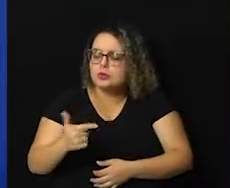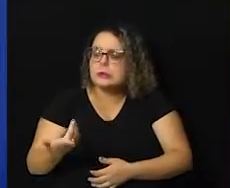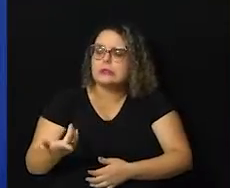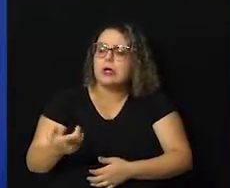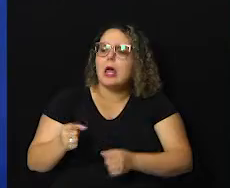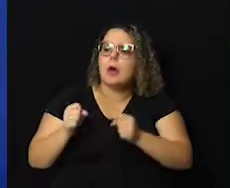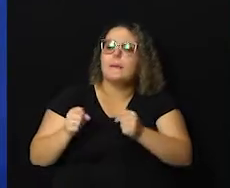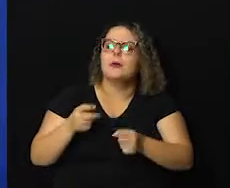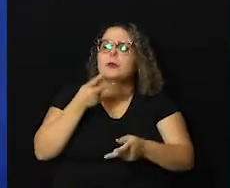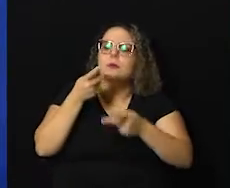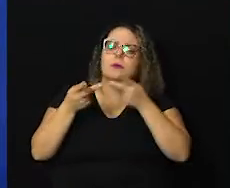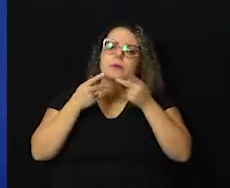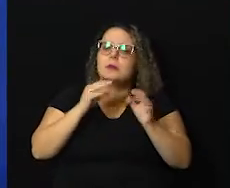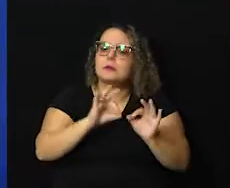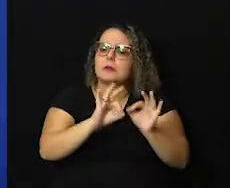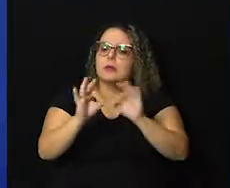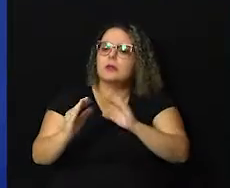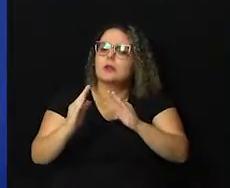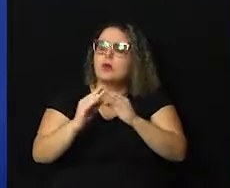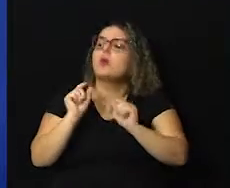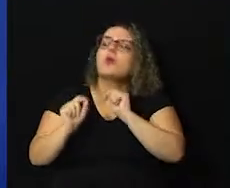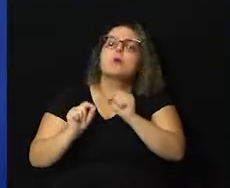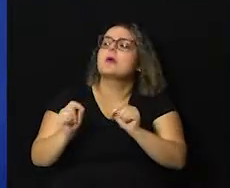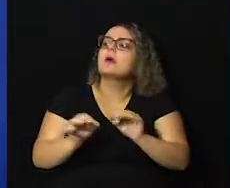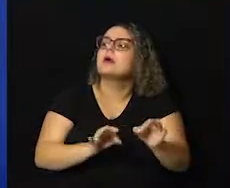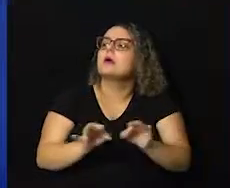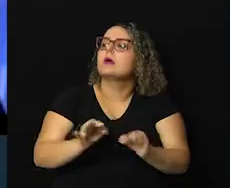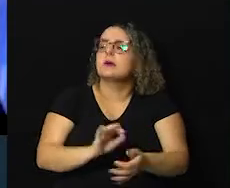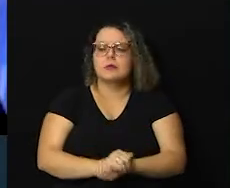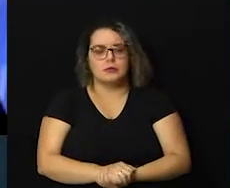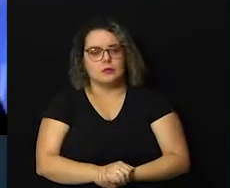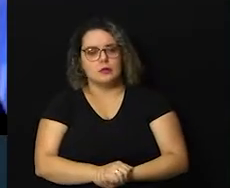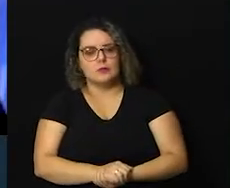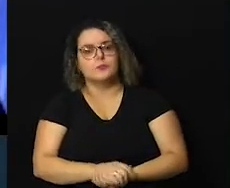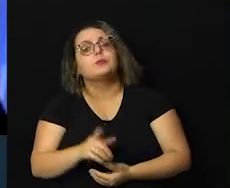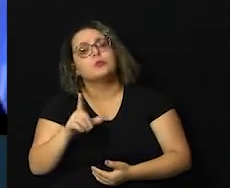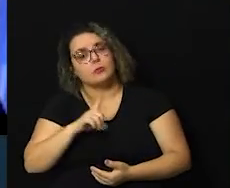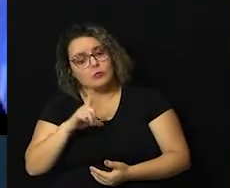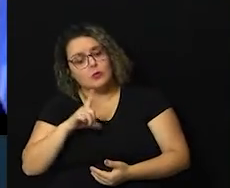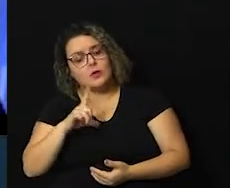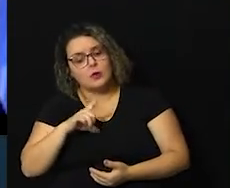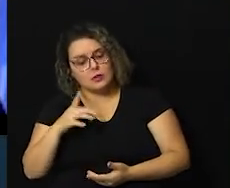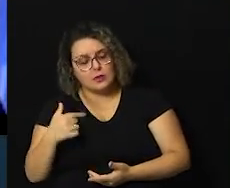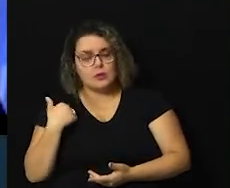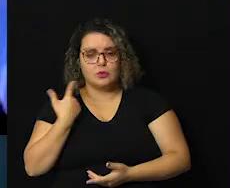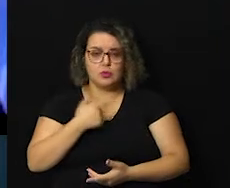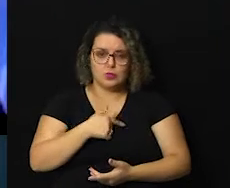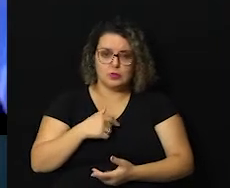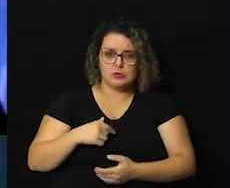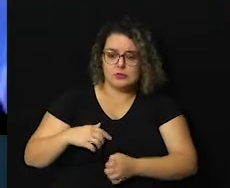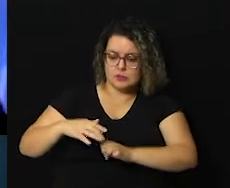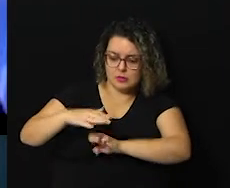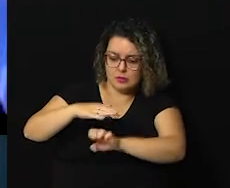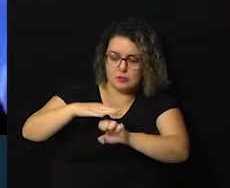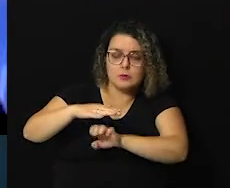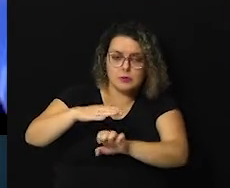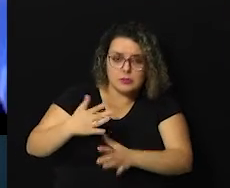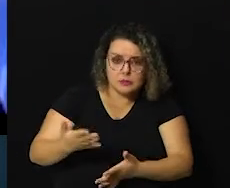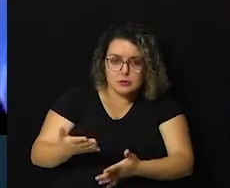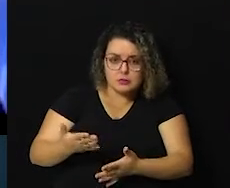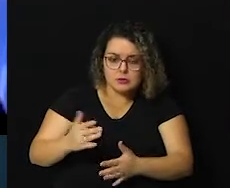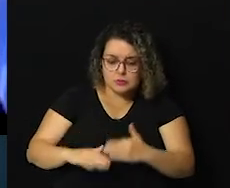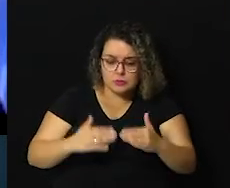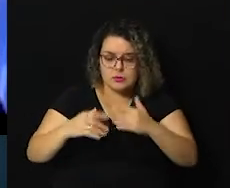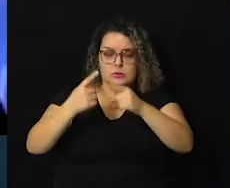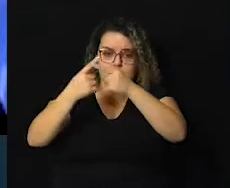dá para adiantar alguma coisa aqui para o nosso telespectador que esse projeto vamos a nossa agência é o